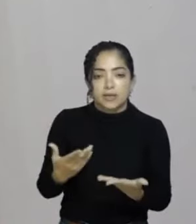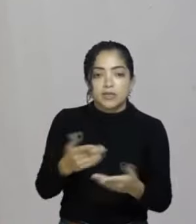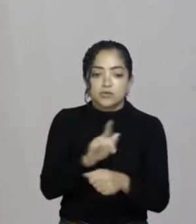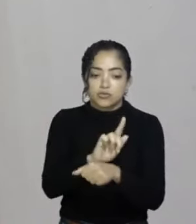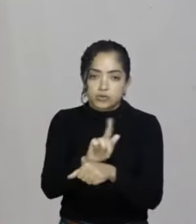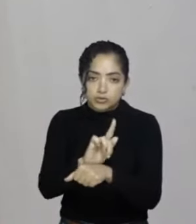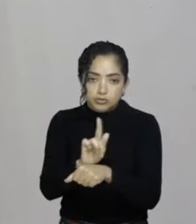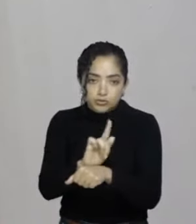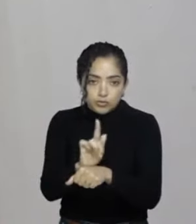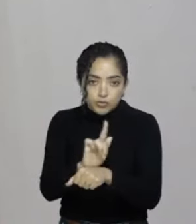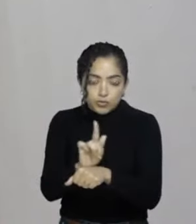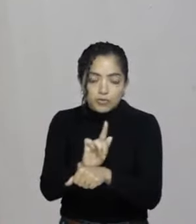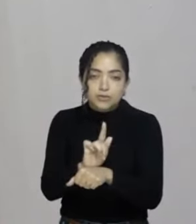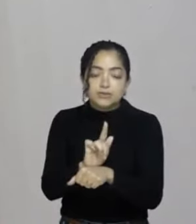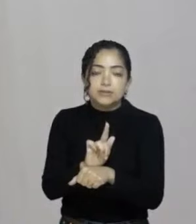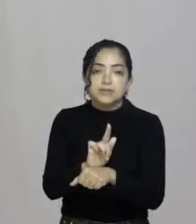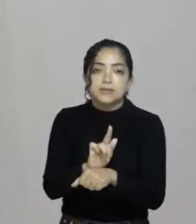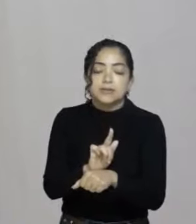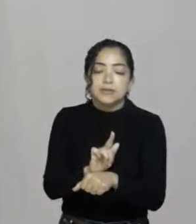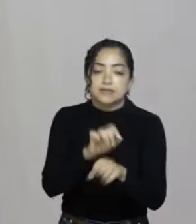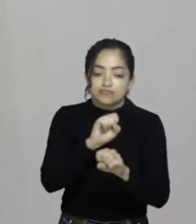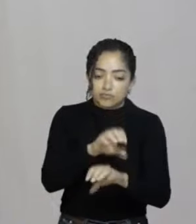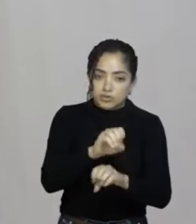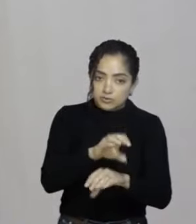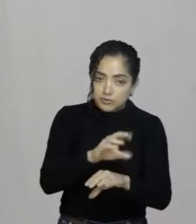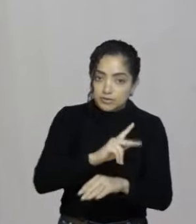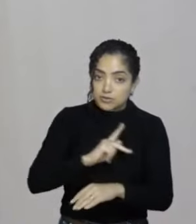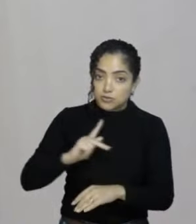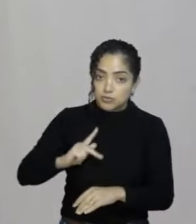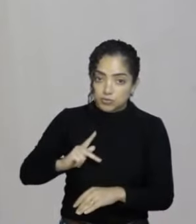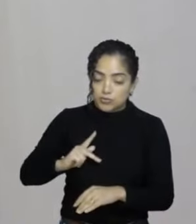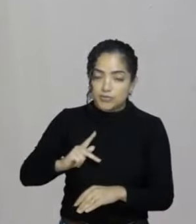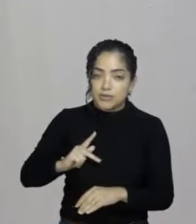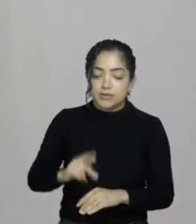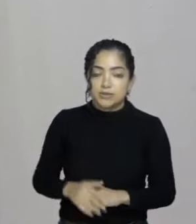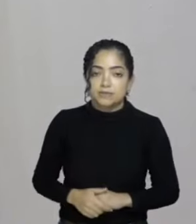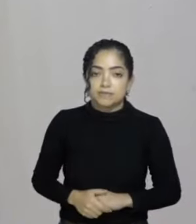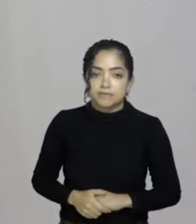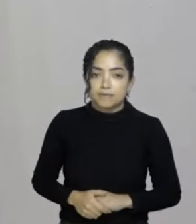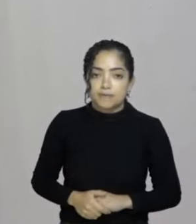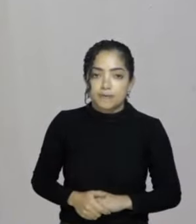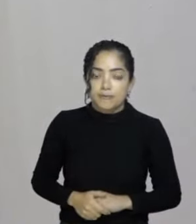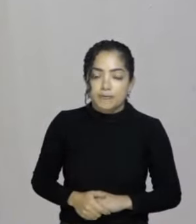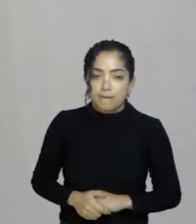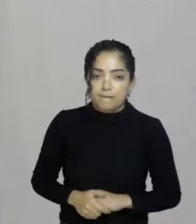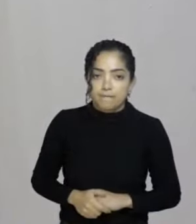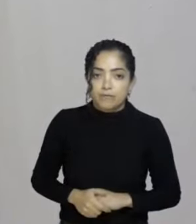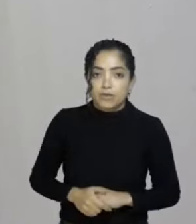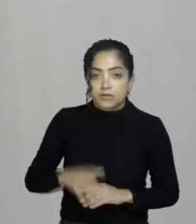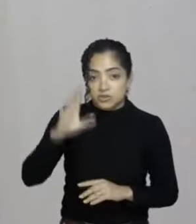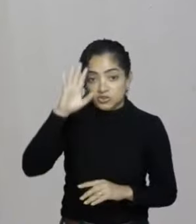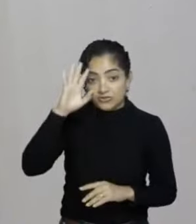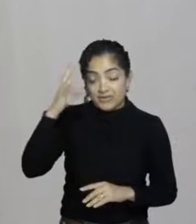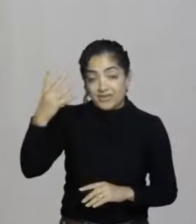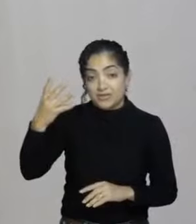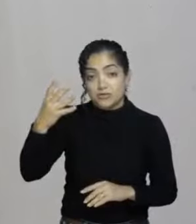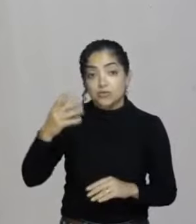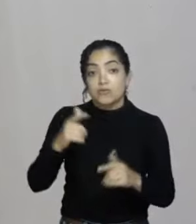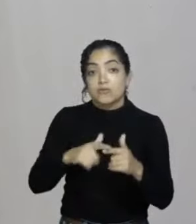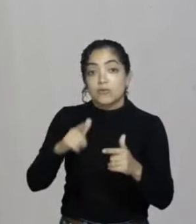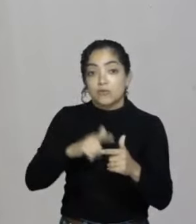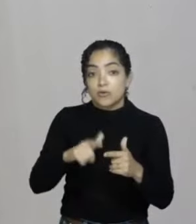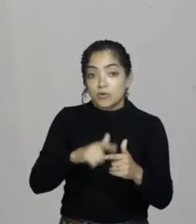gestores de educação pública do Estado de que nós vamos resolver um grande problema